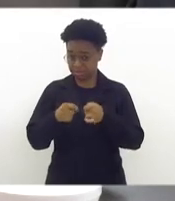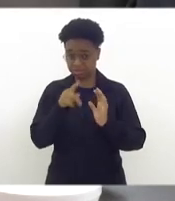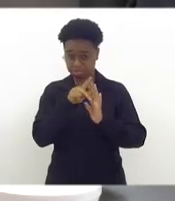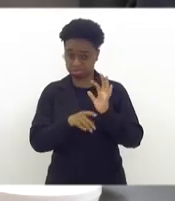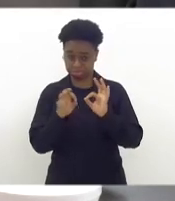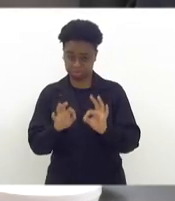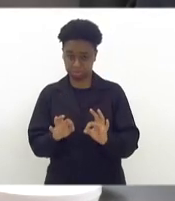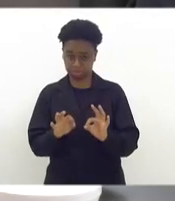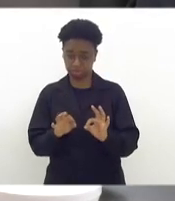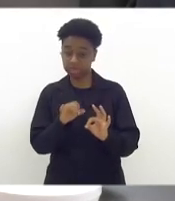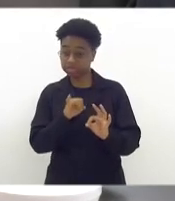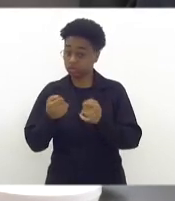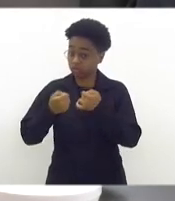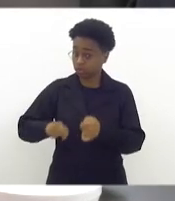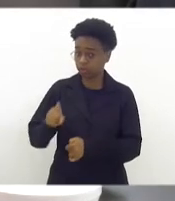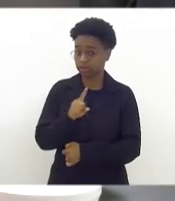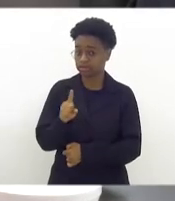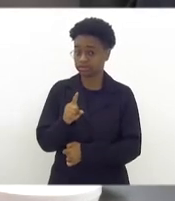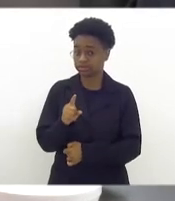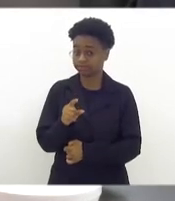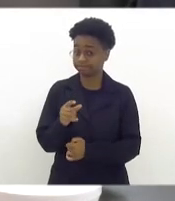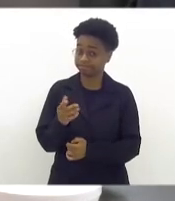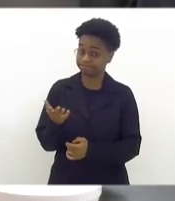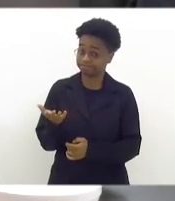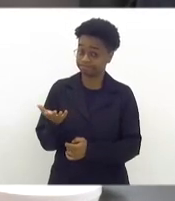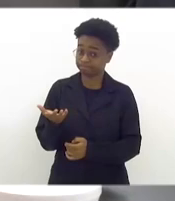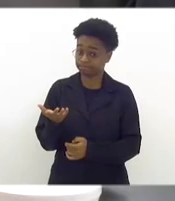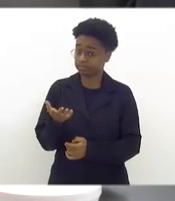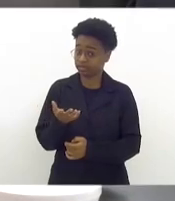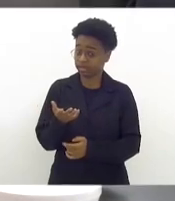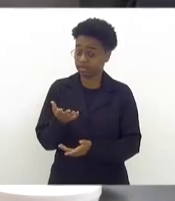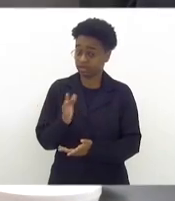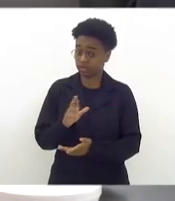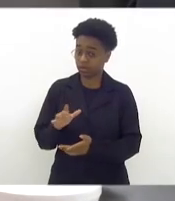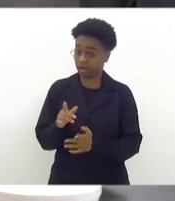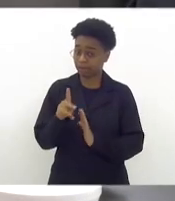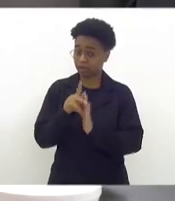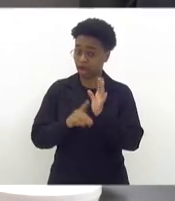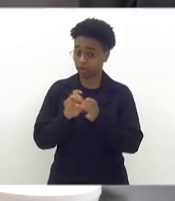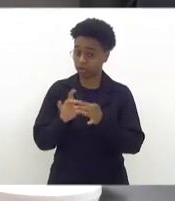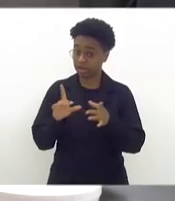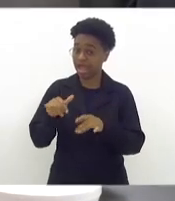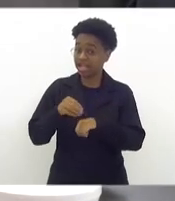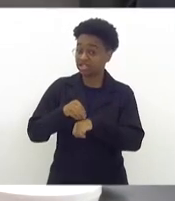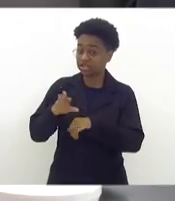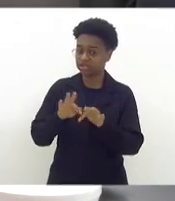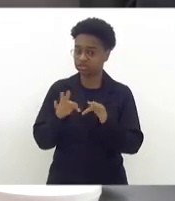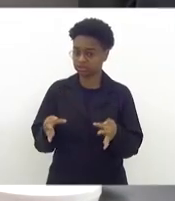corretíssimo. Se não precisa, não seria um projeto autorizativo, seria uma indicação